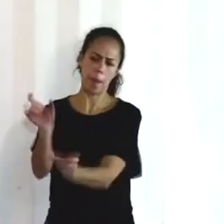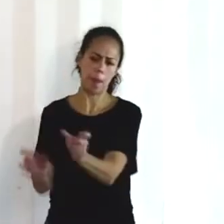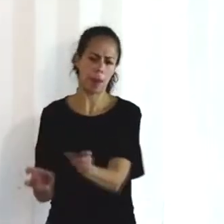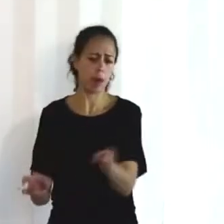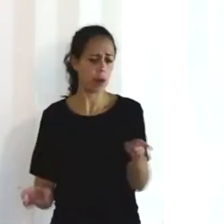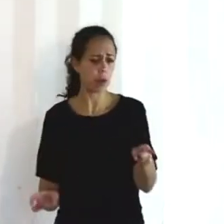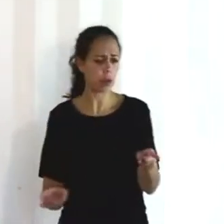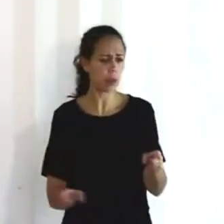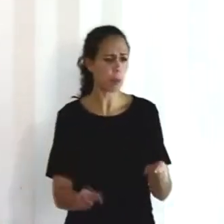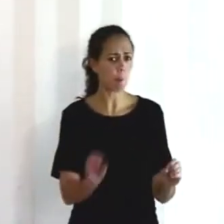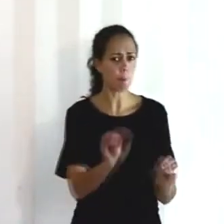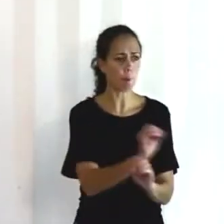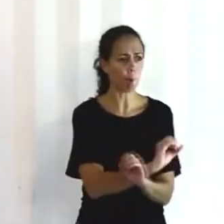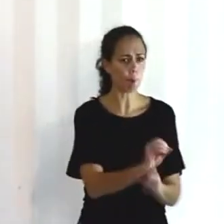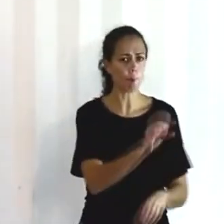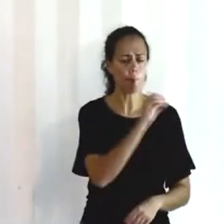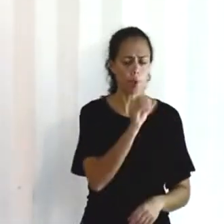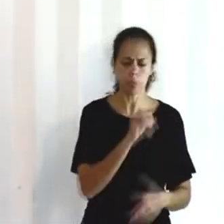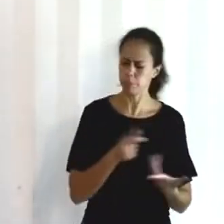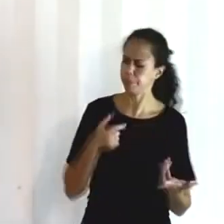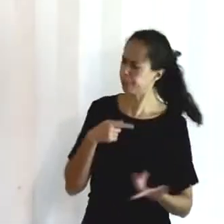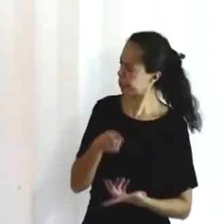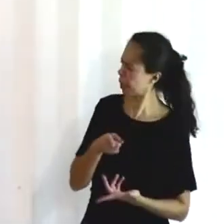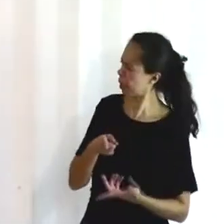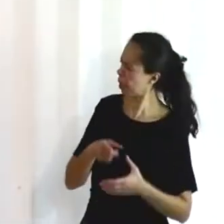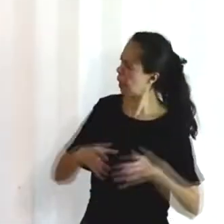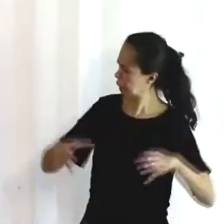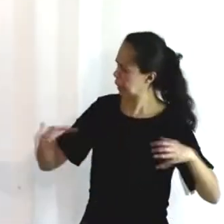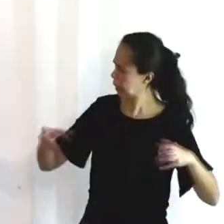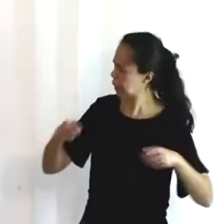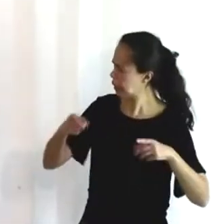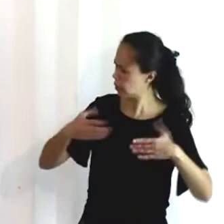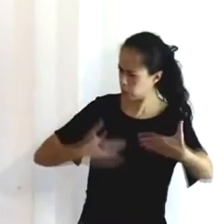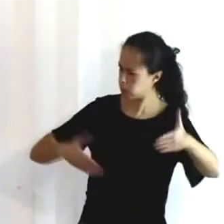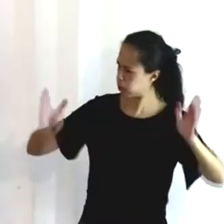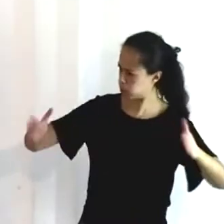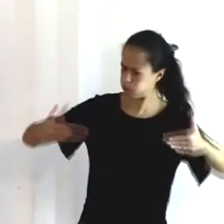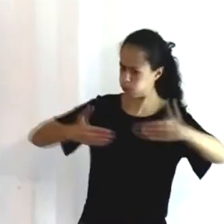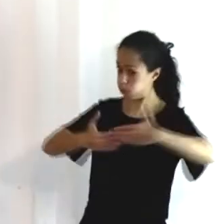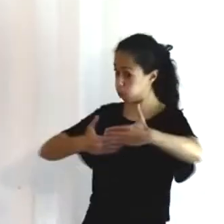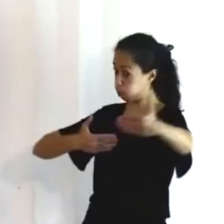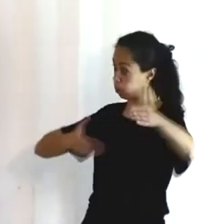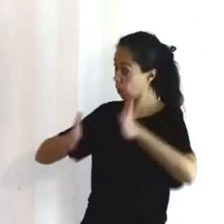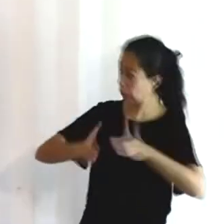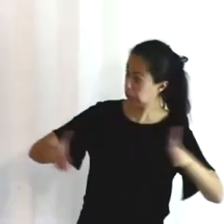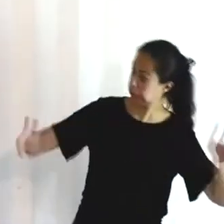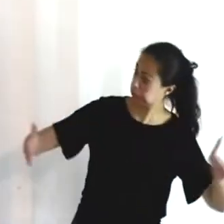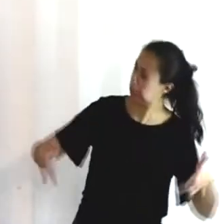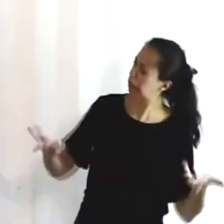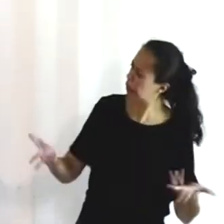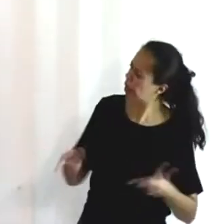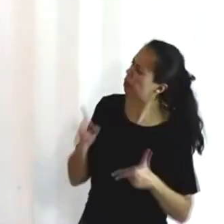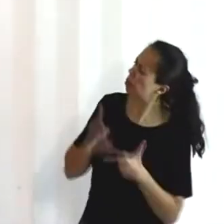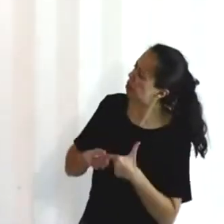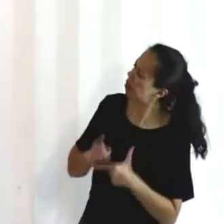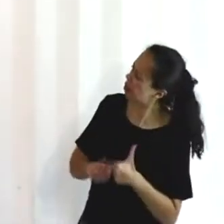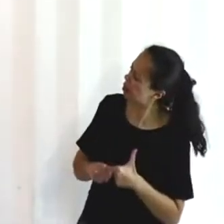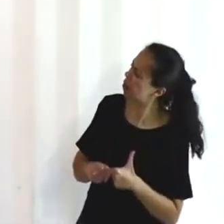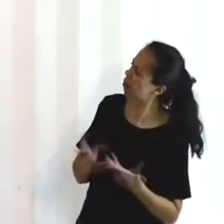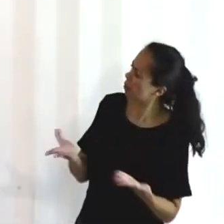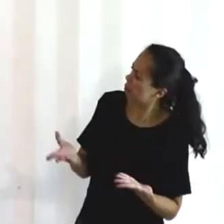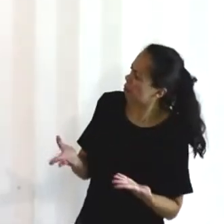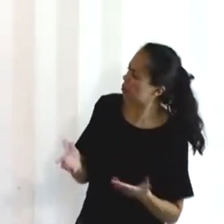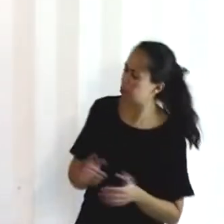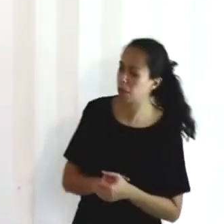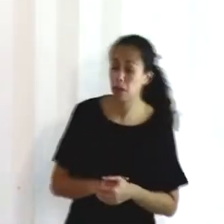igreja grande? Ele falou, não, era uma igreja pequena. Perguntei, você já sabe por que isso aconteceu? Ele falou, olha, eu preguei,